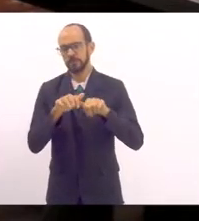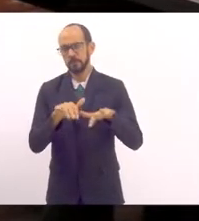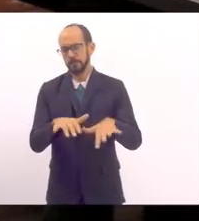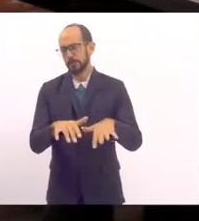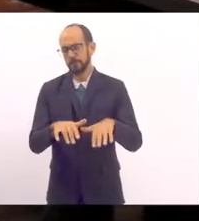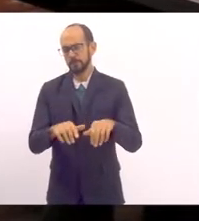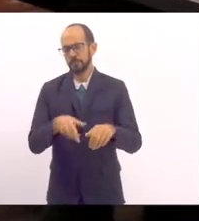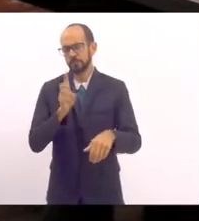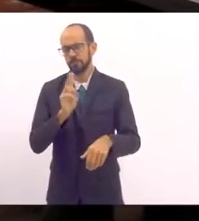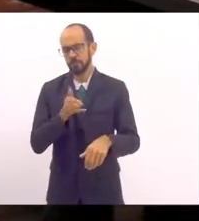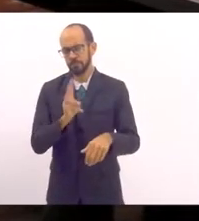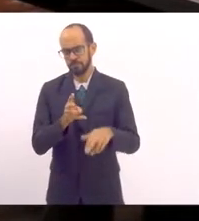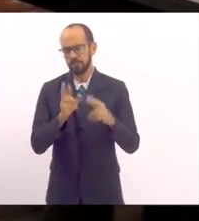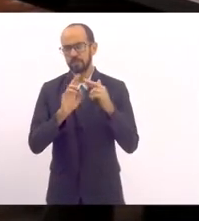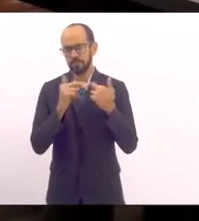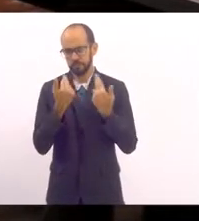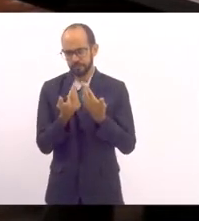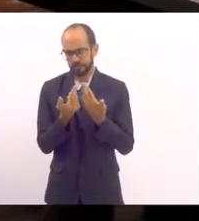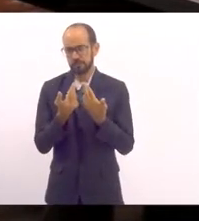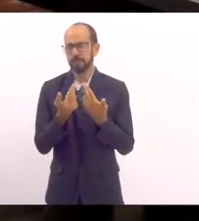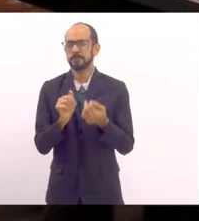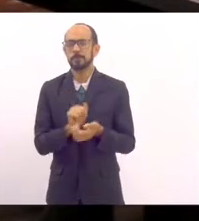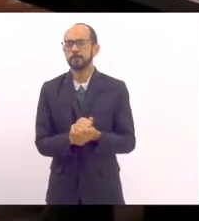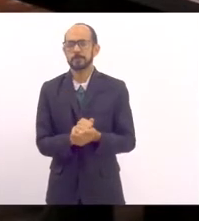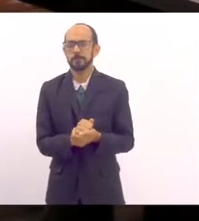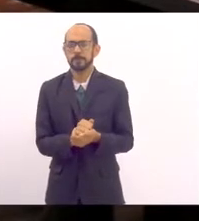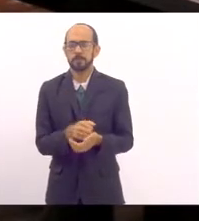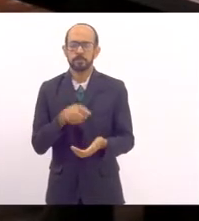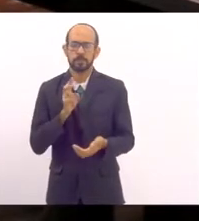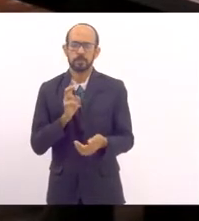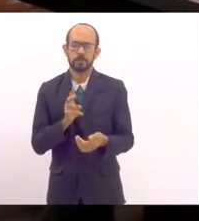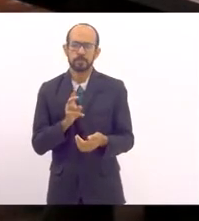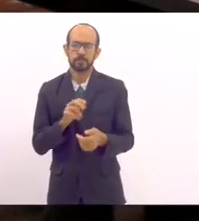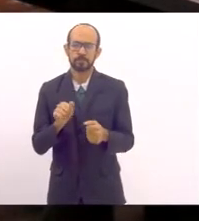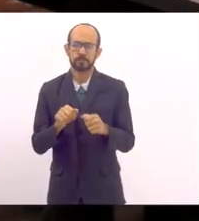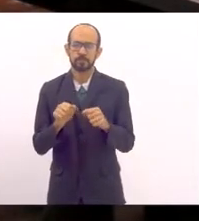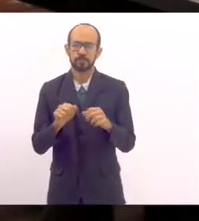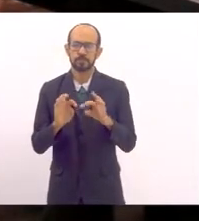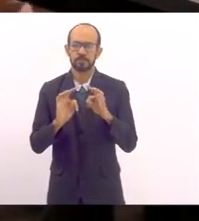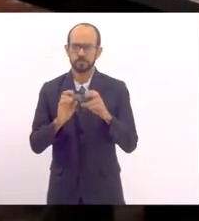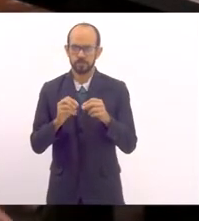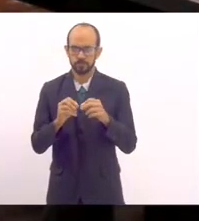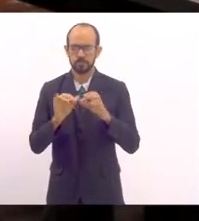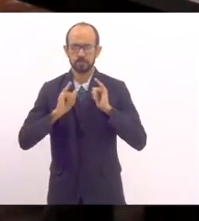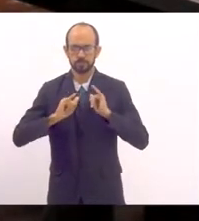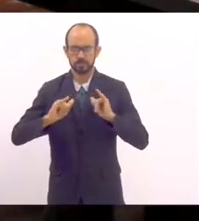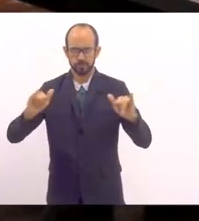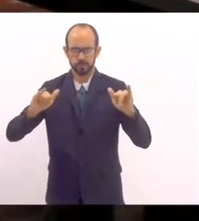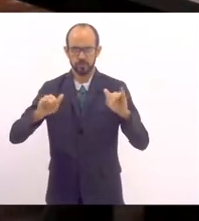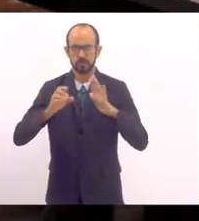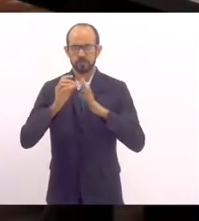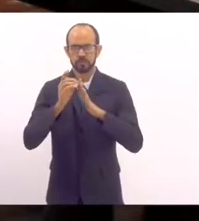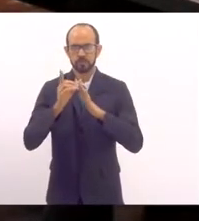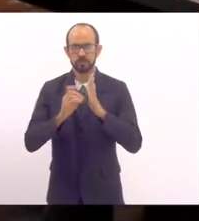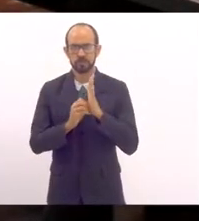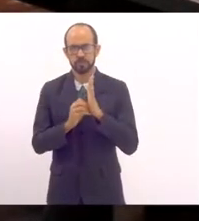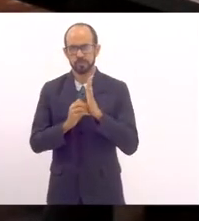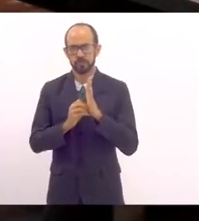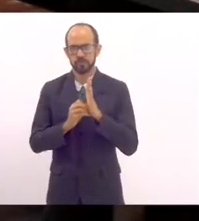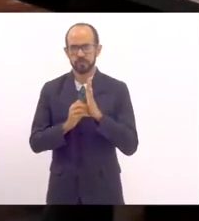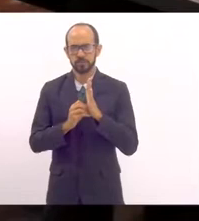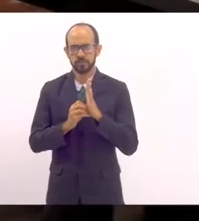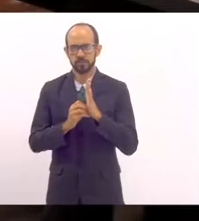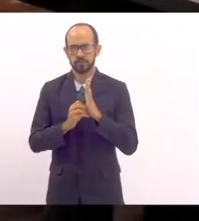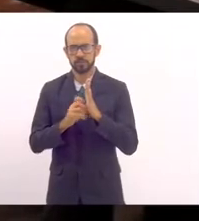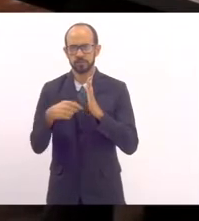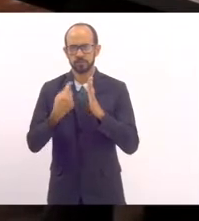Ninguém deixou de se reunir por causa de pandemia, fizemos as reuniões todas necessárias, tudo publicado em Diário Oficial, enfim, a gente